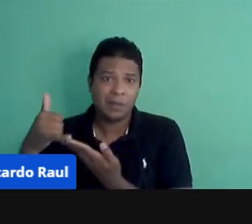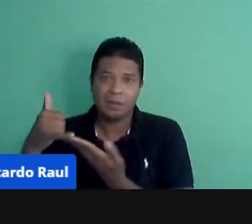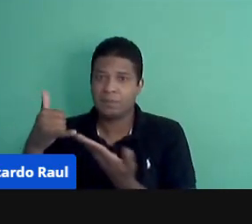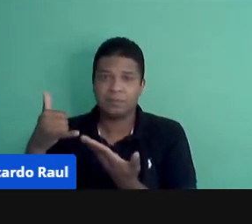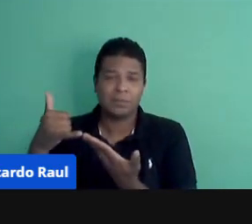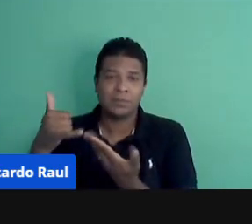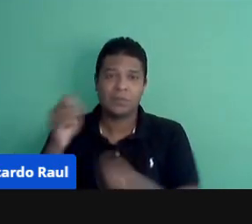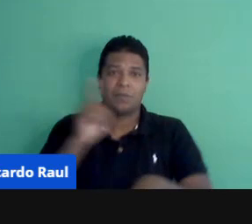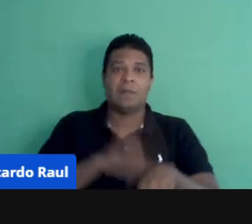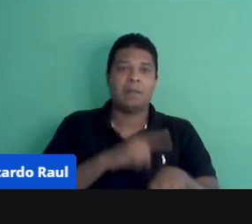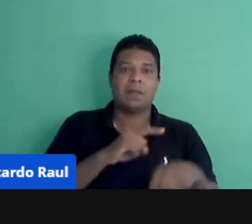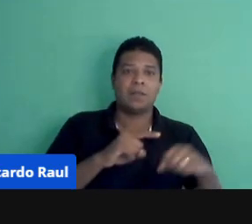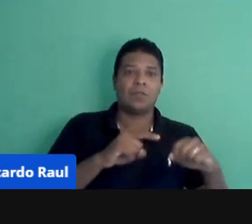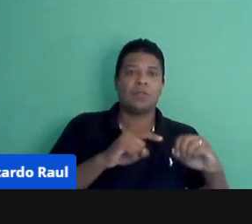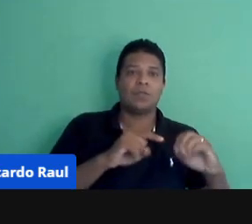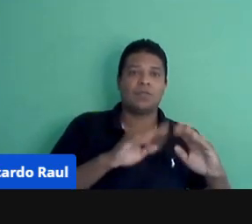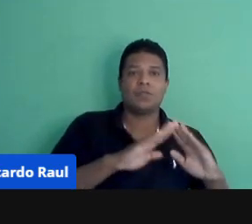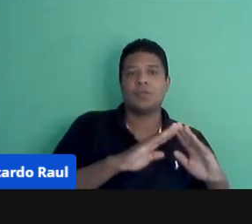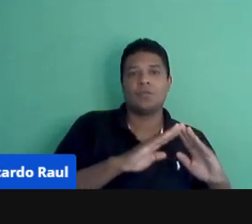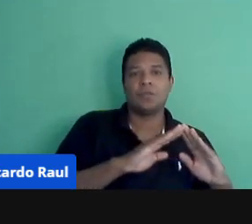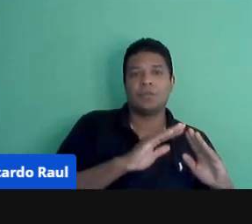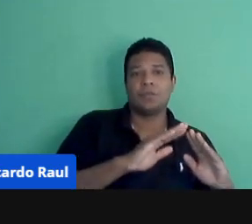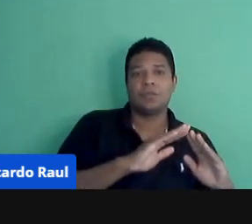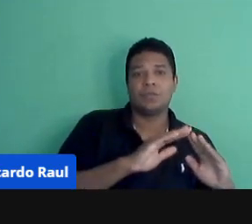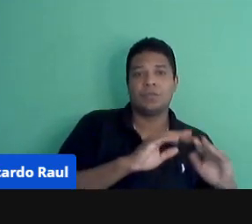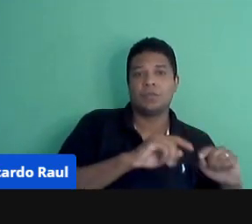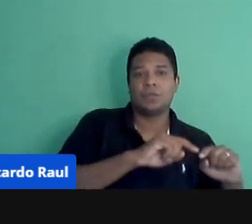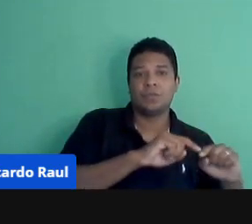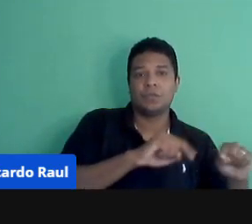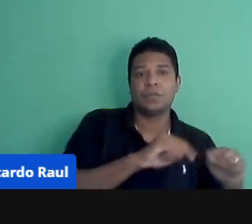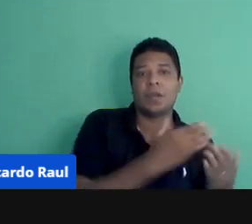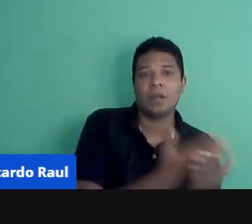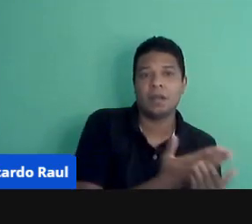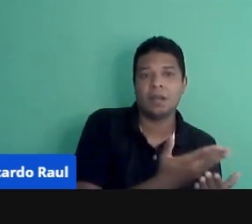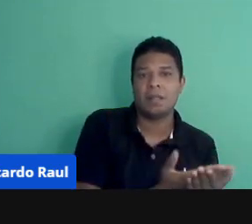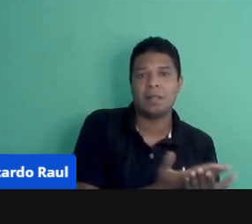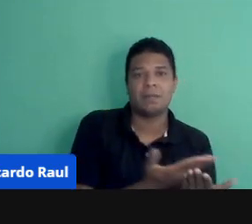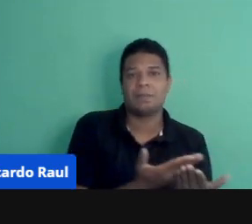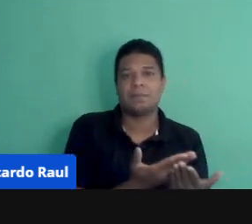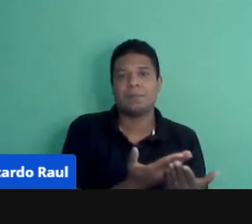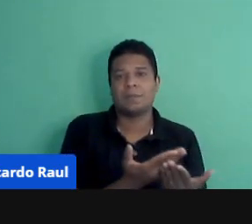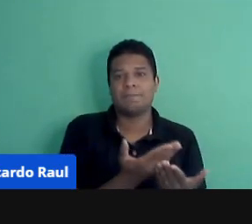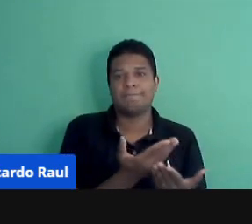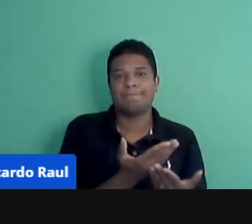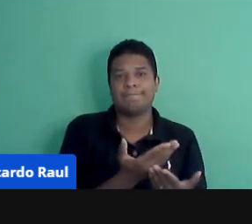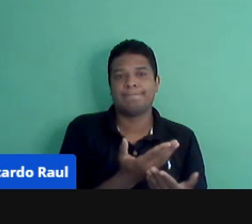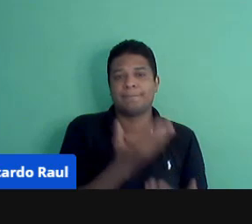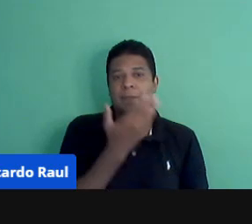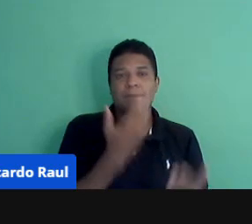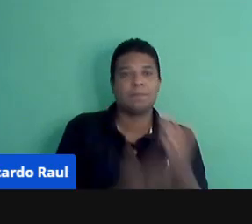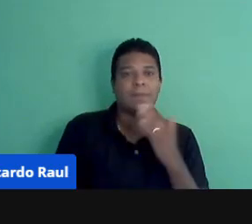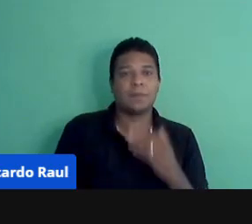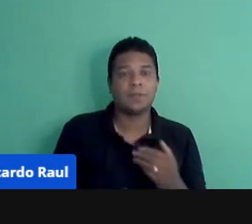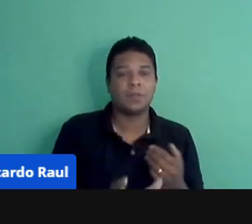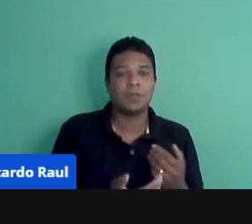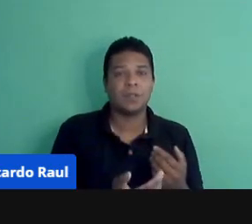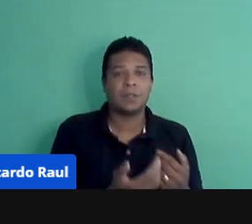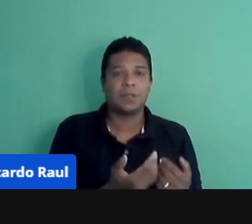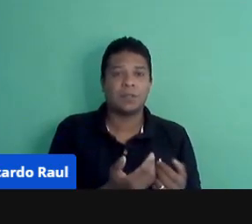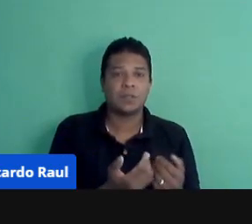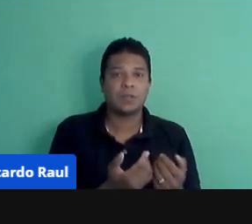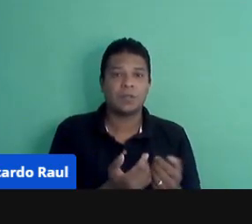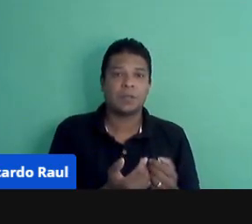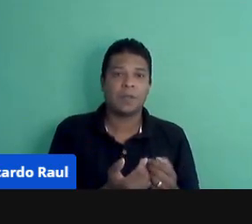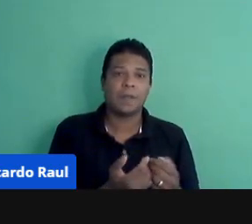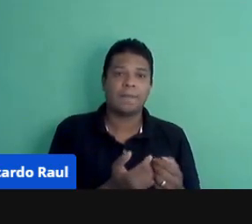de aula, né? Porque senão eu perco a oportunidade de atender ele, se não for assim. Né? Então, o que